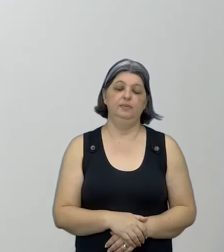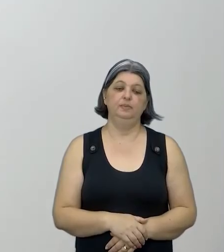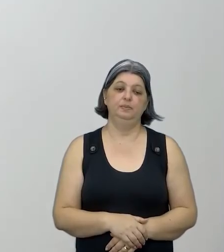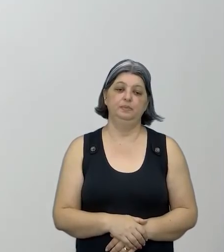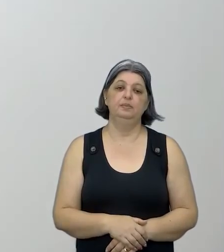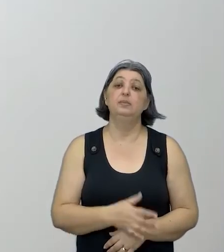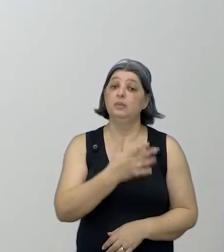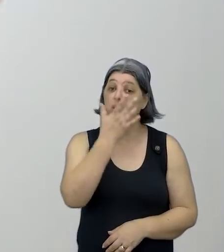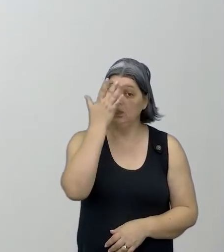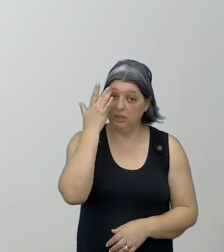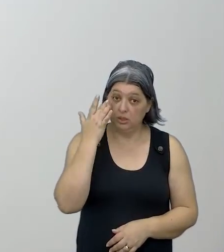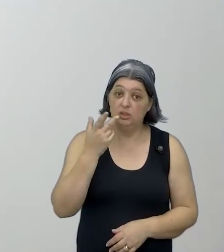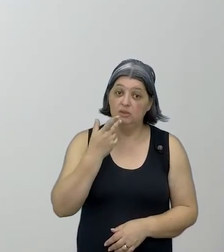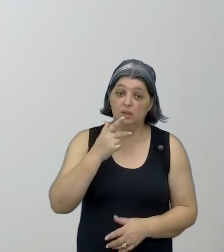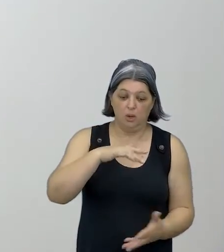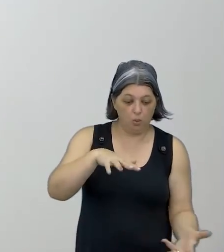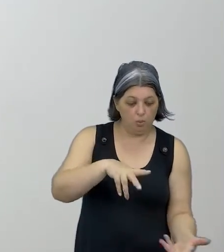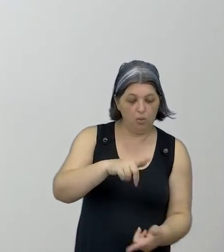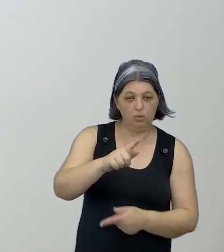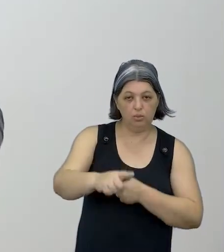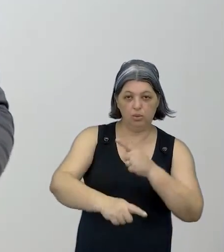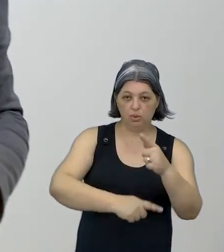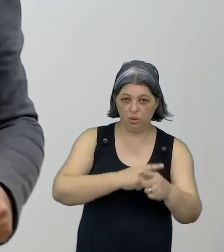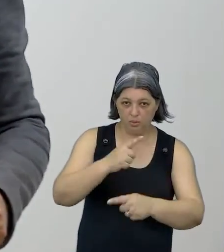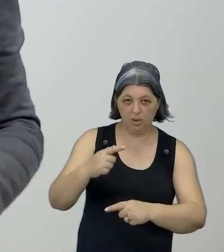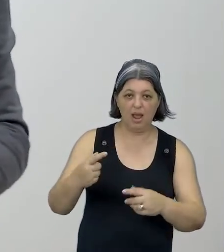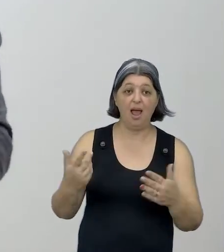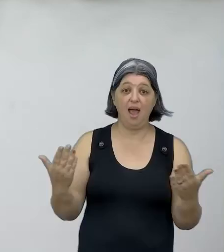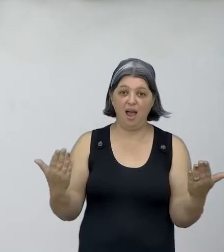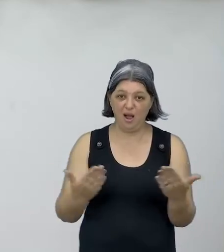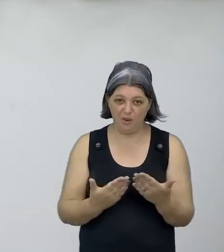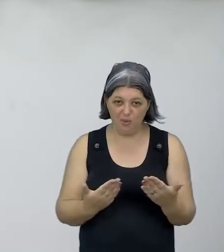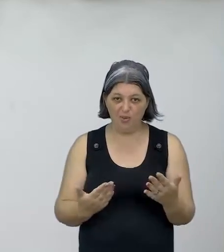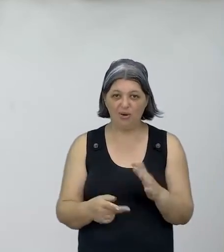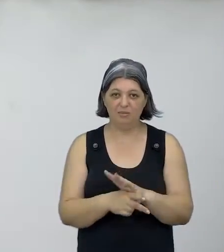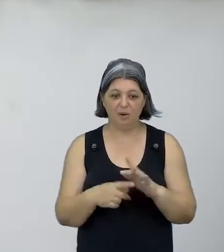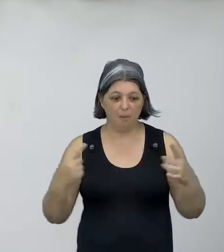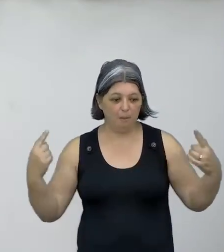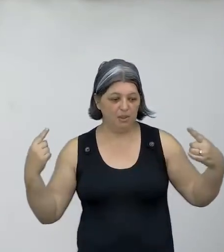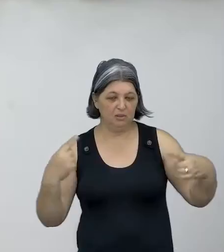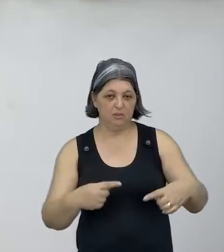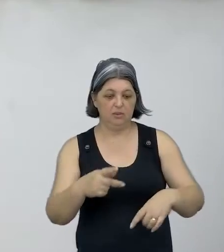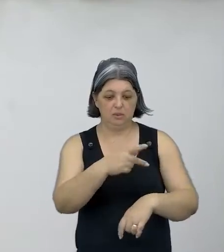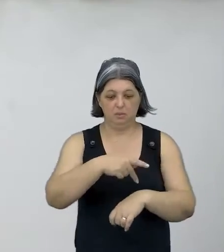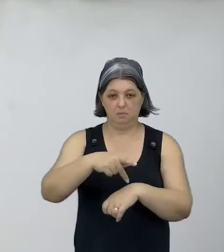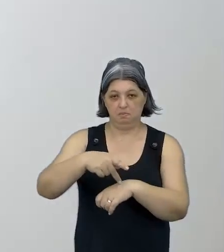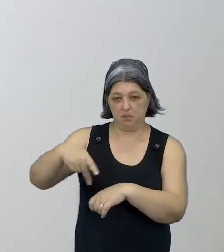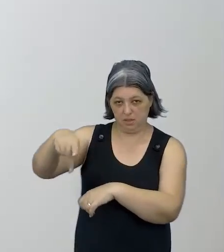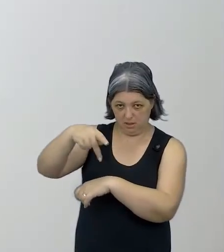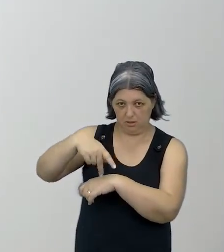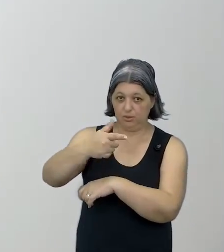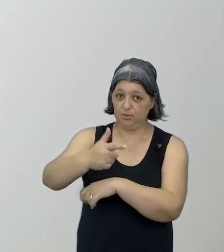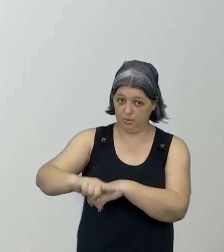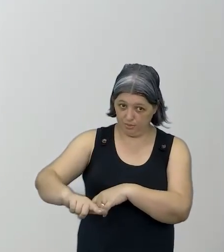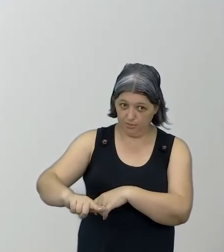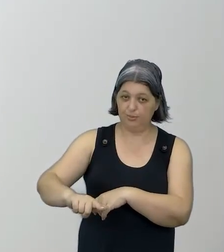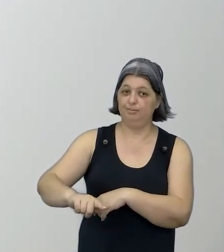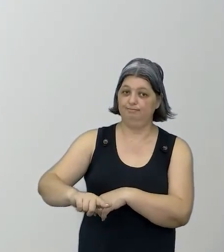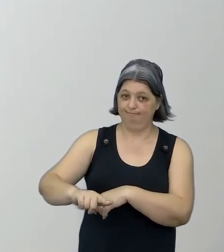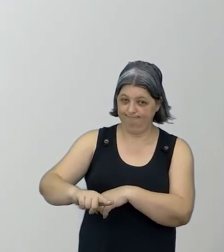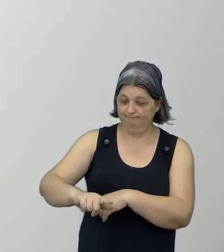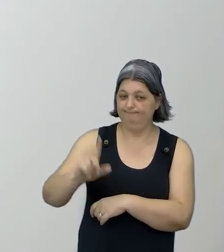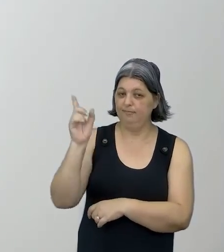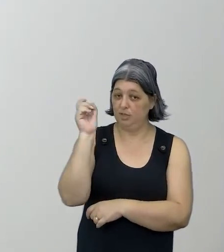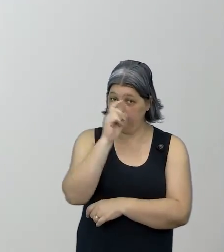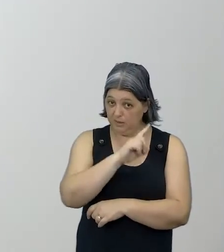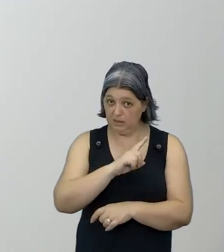que no mundo global você compete agora com outros países de uma forma mais acirrada.